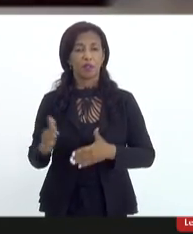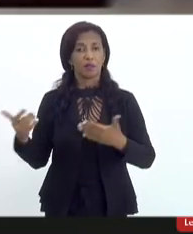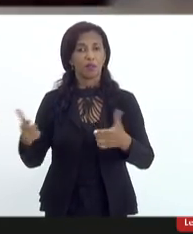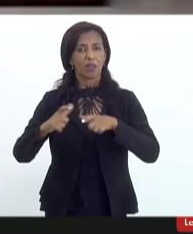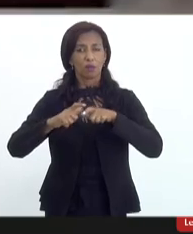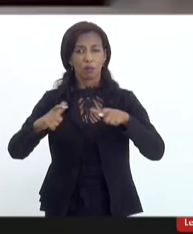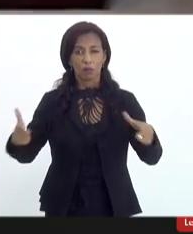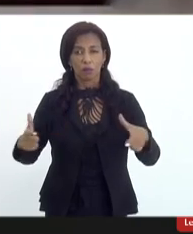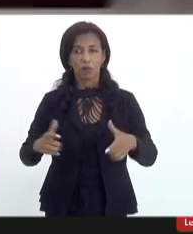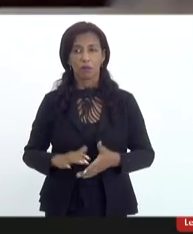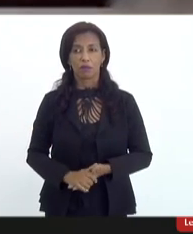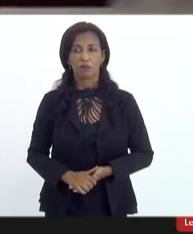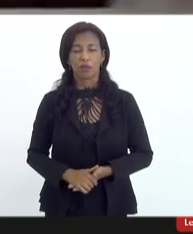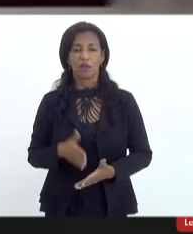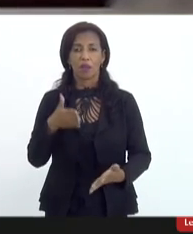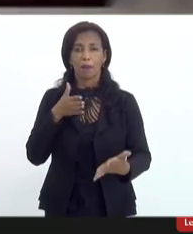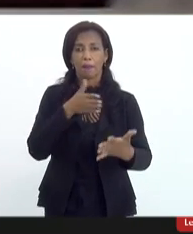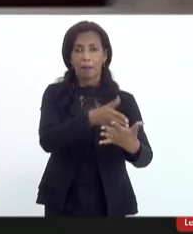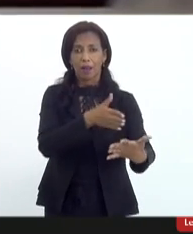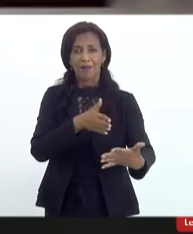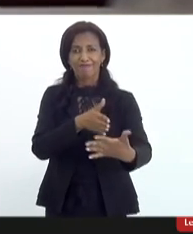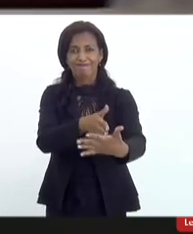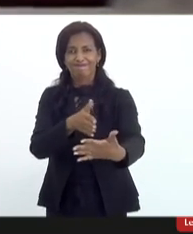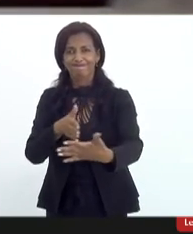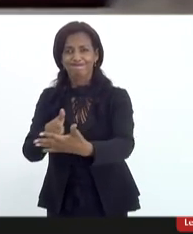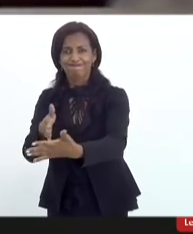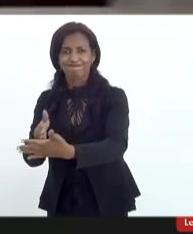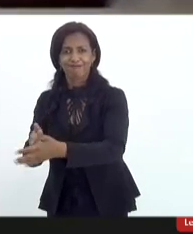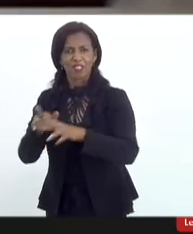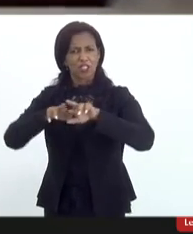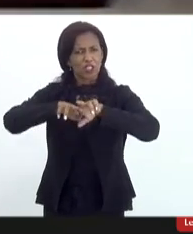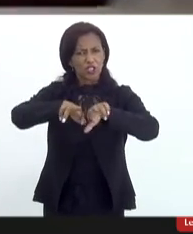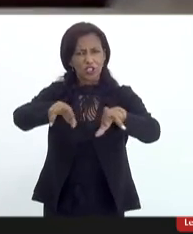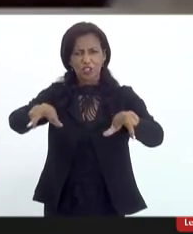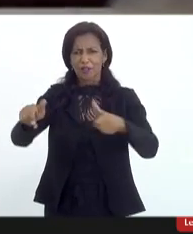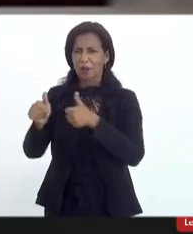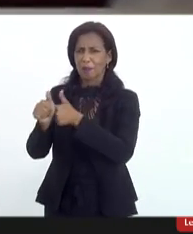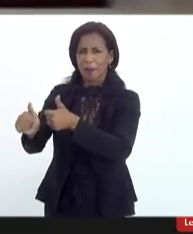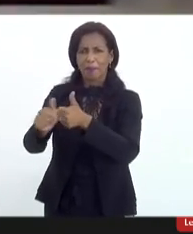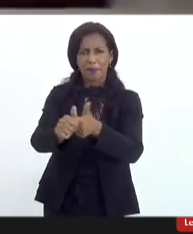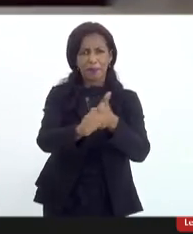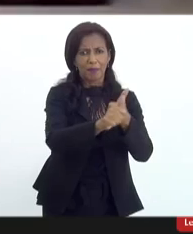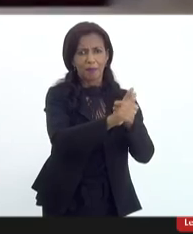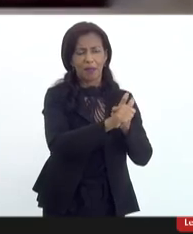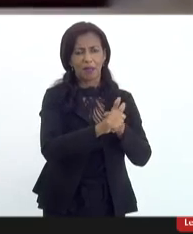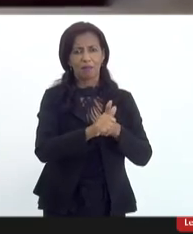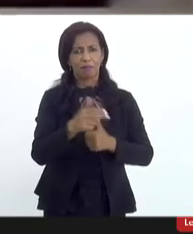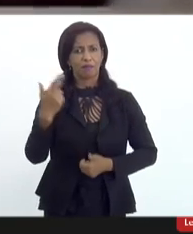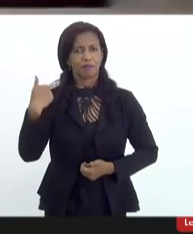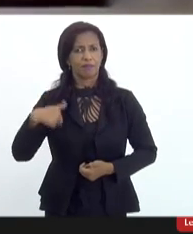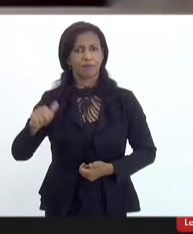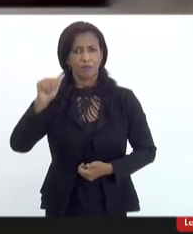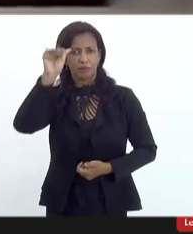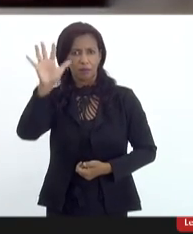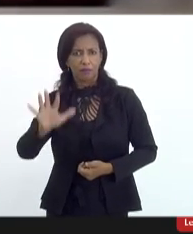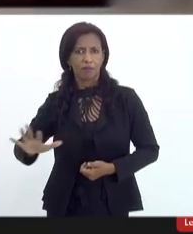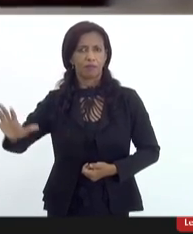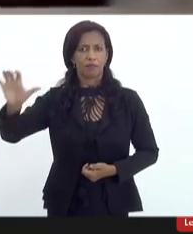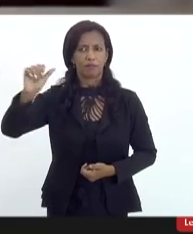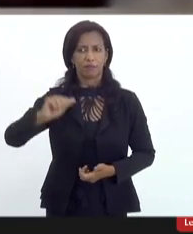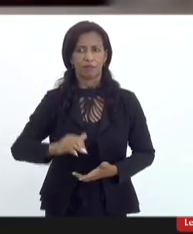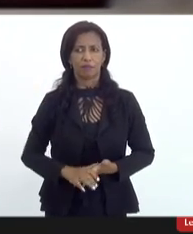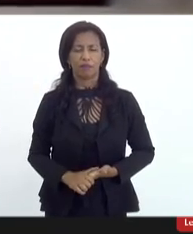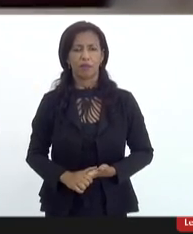vem aumentando e vem atingindo a diversos segmentos e diversas matrizes religiosas.